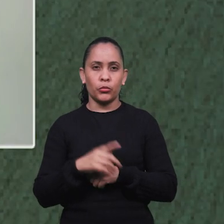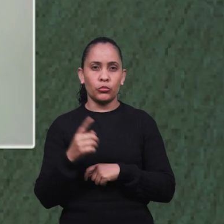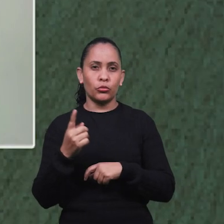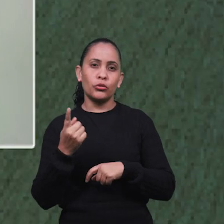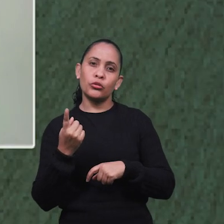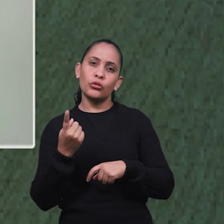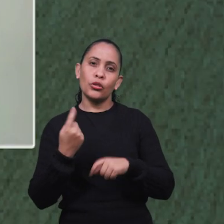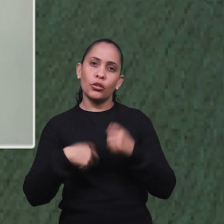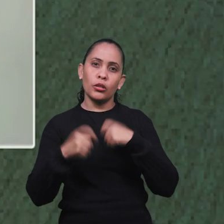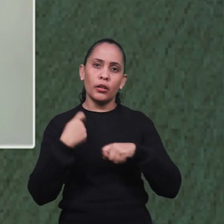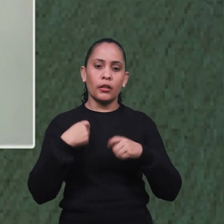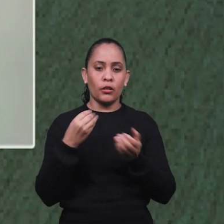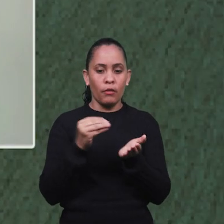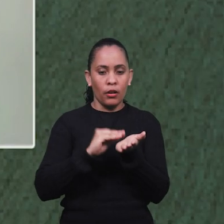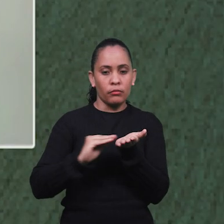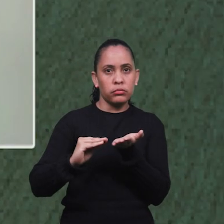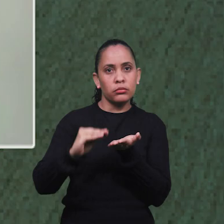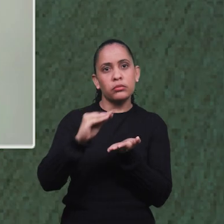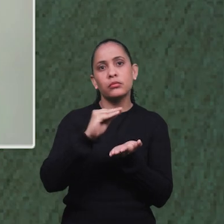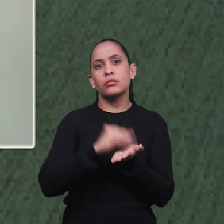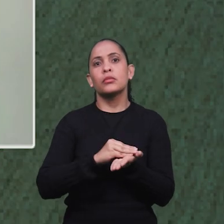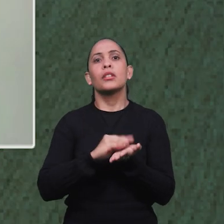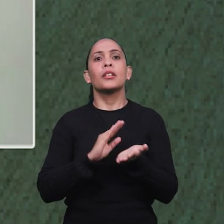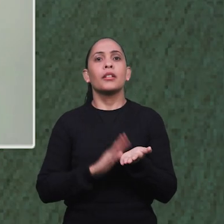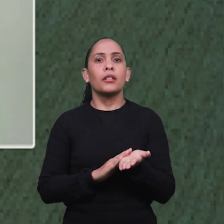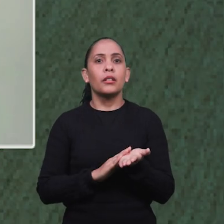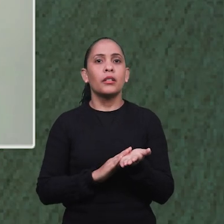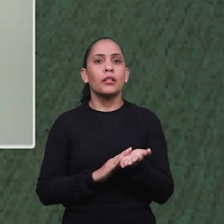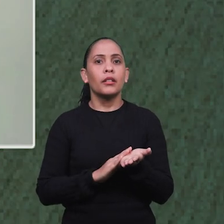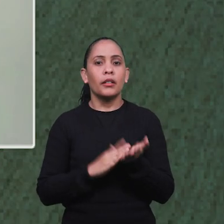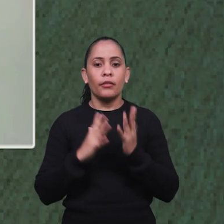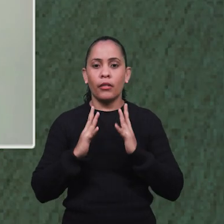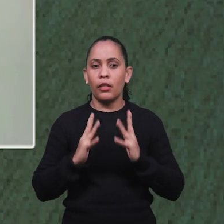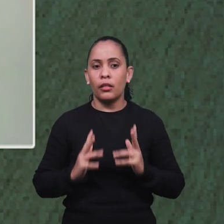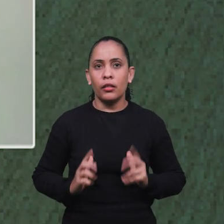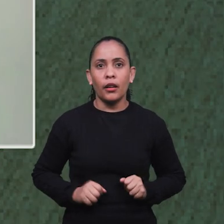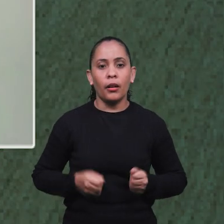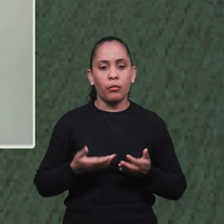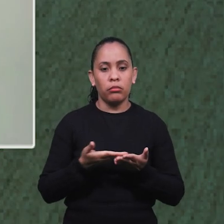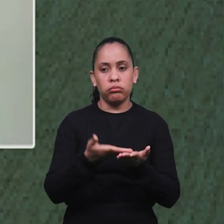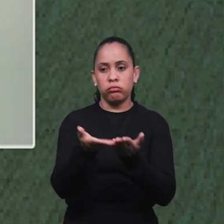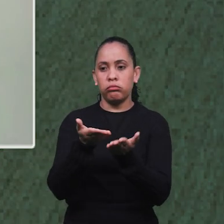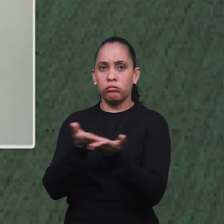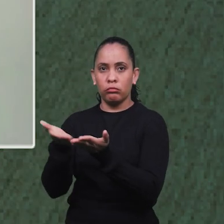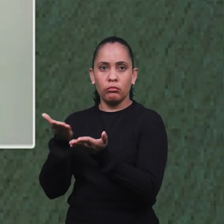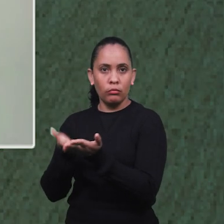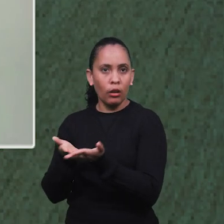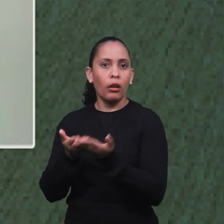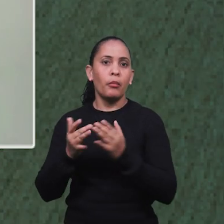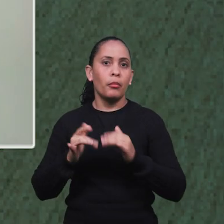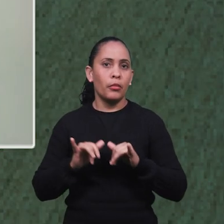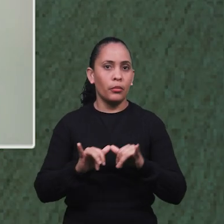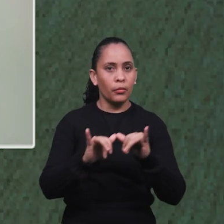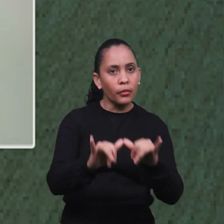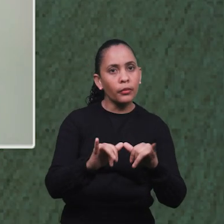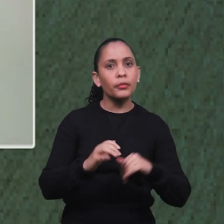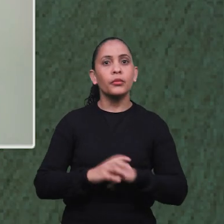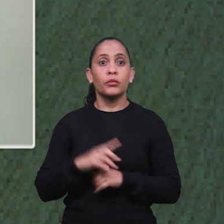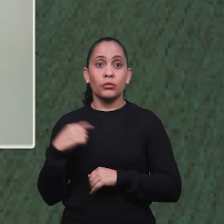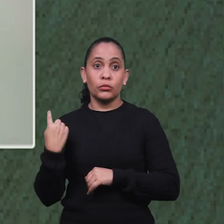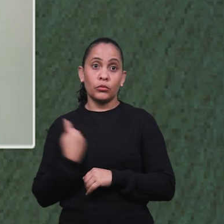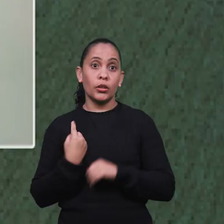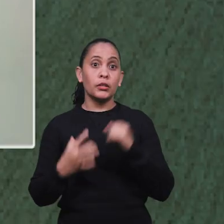indústria, que é o morango que ele não vai embalado na caixinha, que é o morango que ele vai limpo ele vai para polpa, né? Vai para fruta